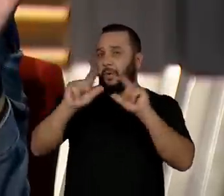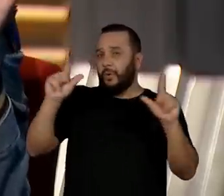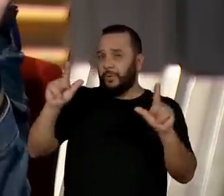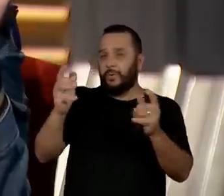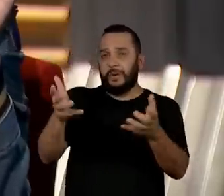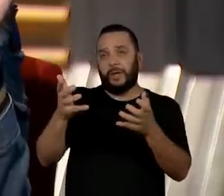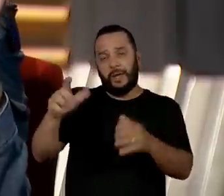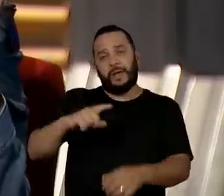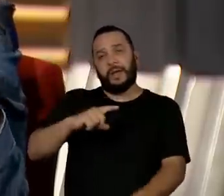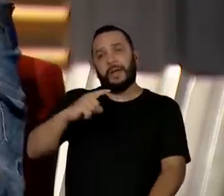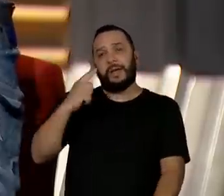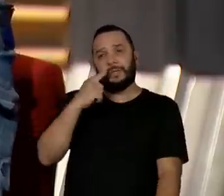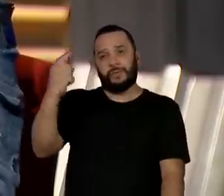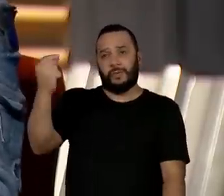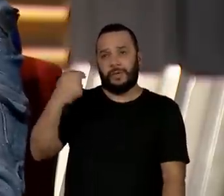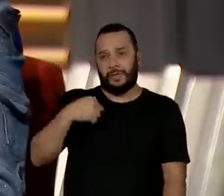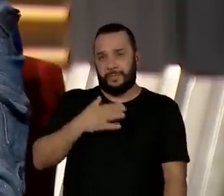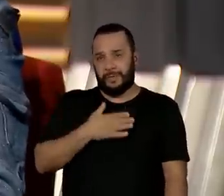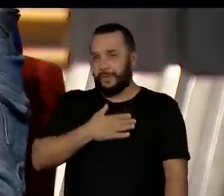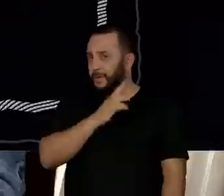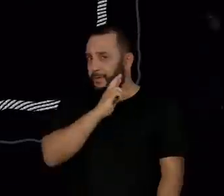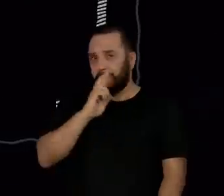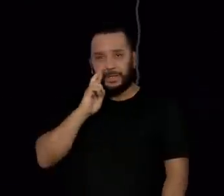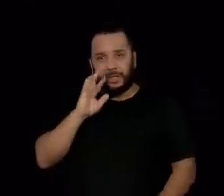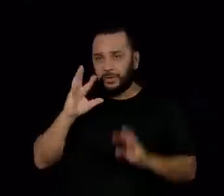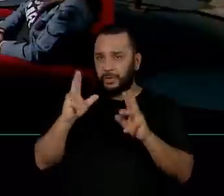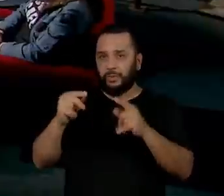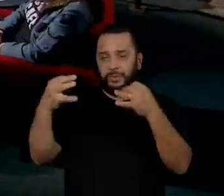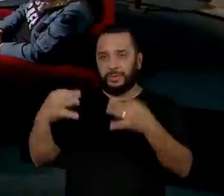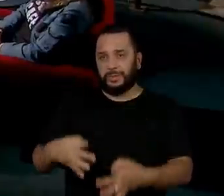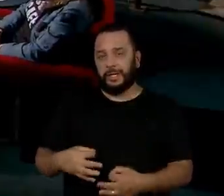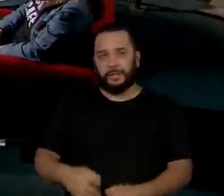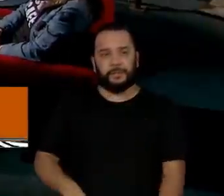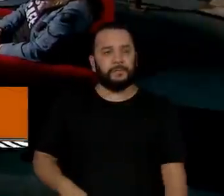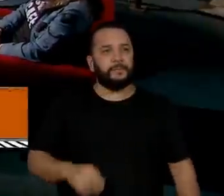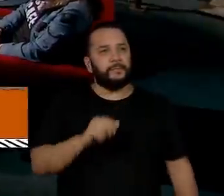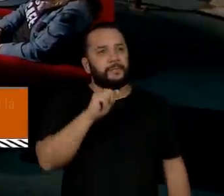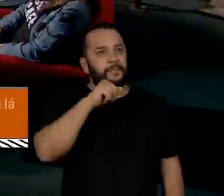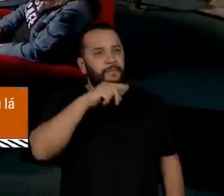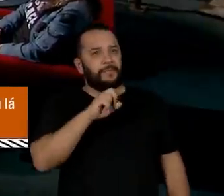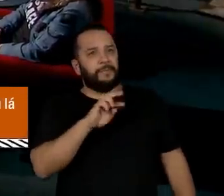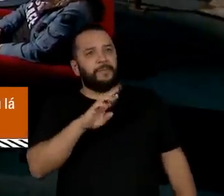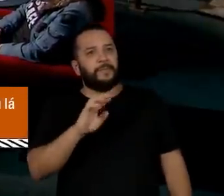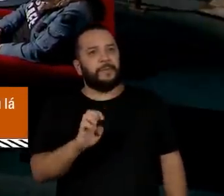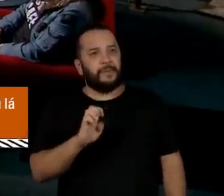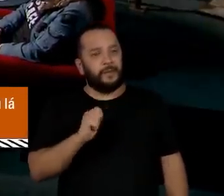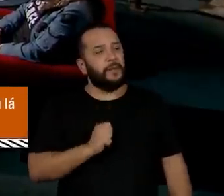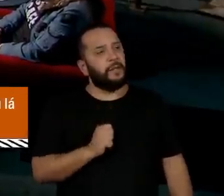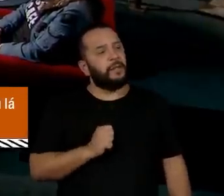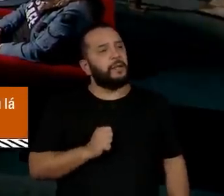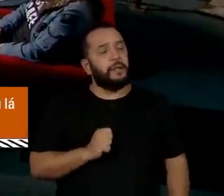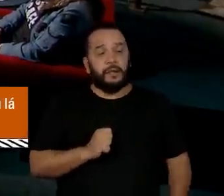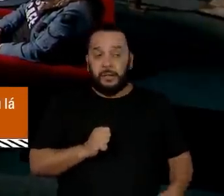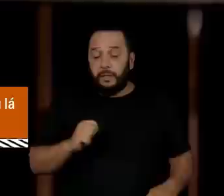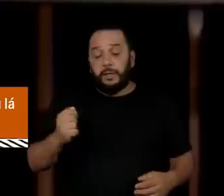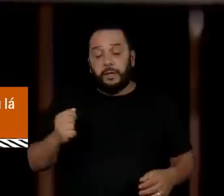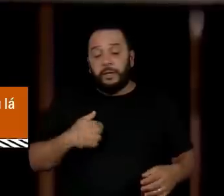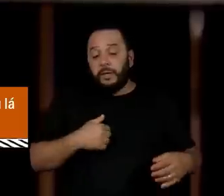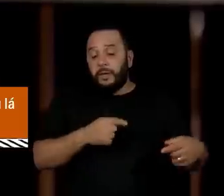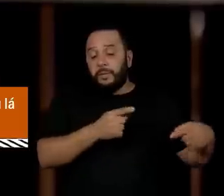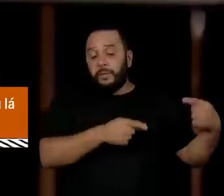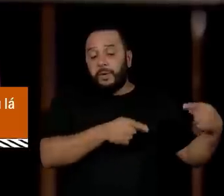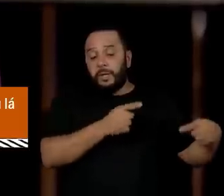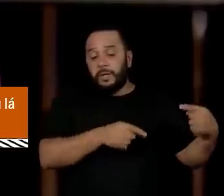pode ser chato pensou em mim tá tudo certo André Mizuno político e comida se